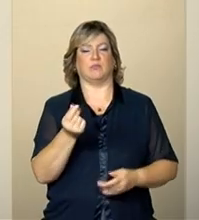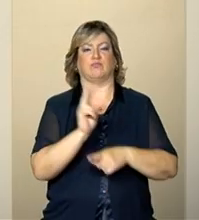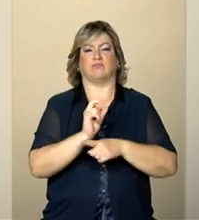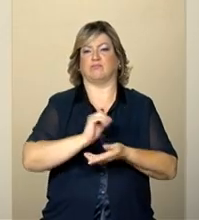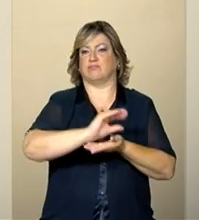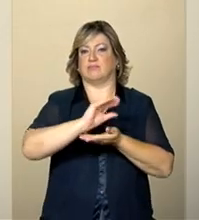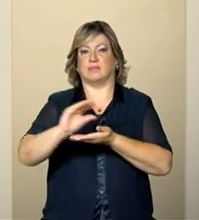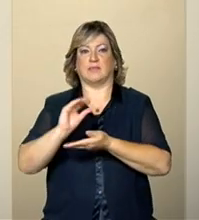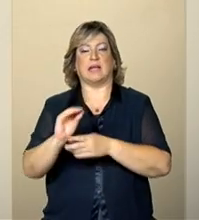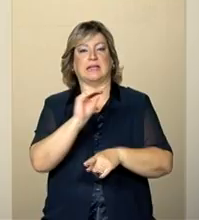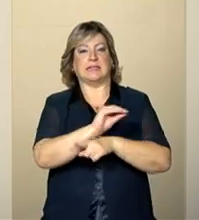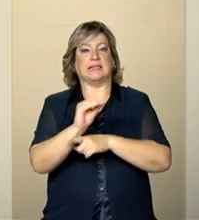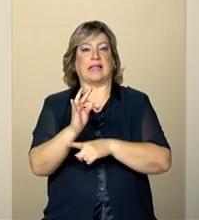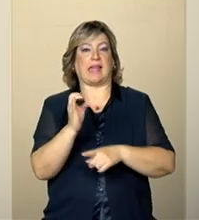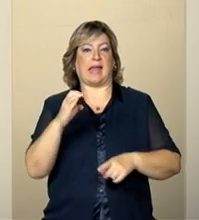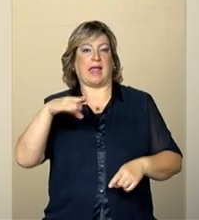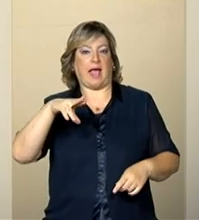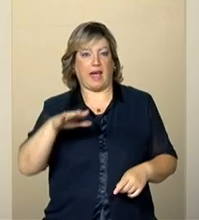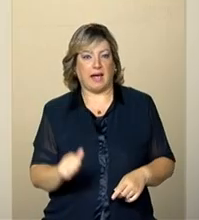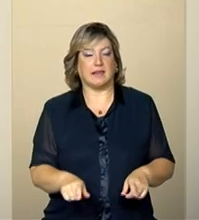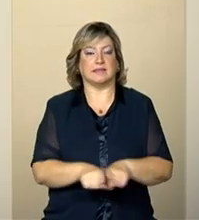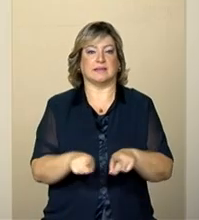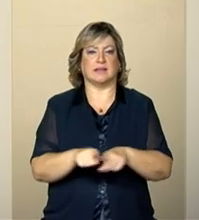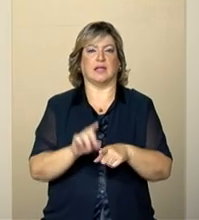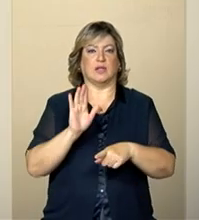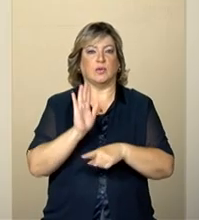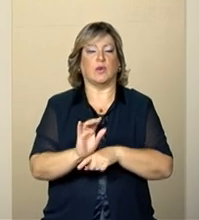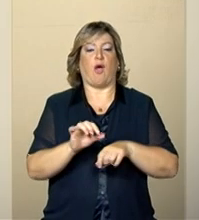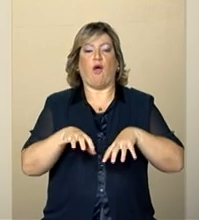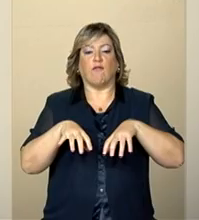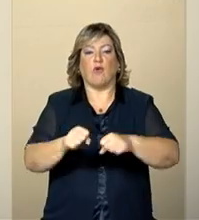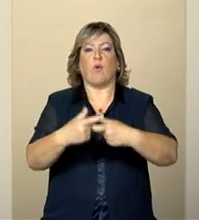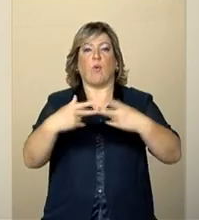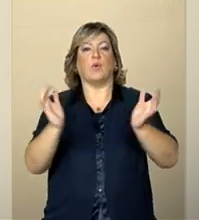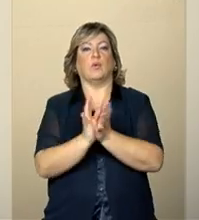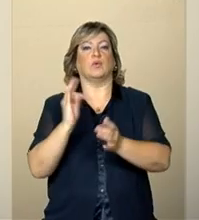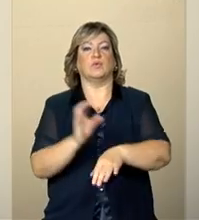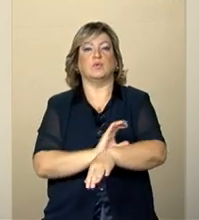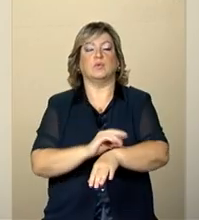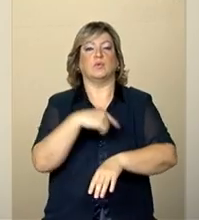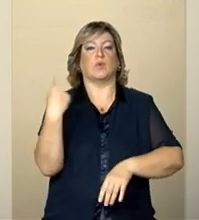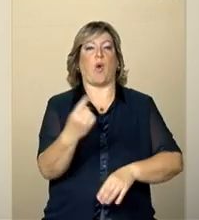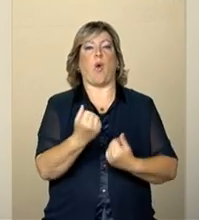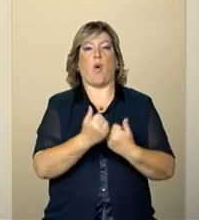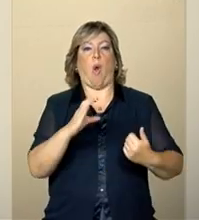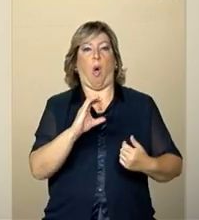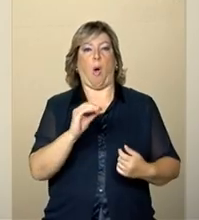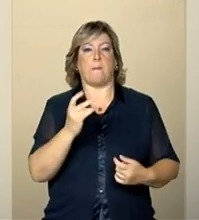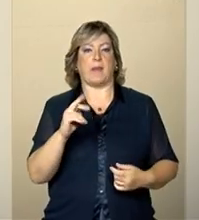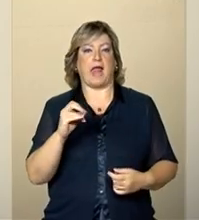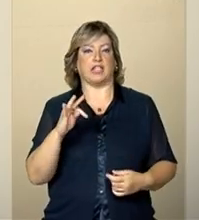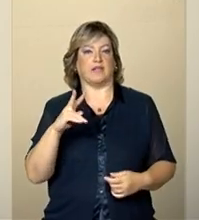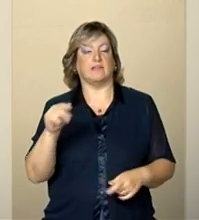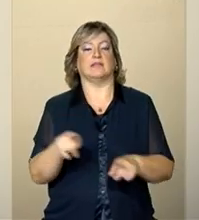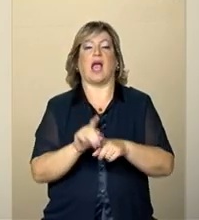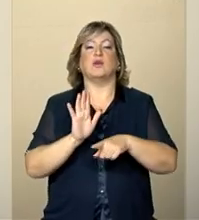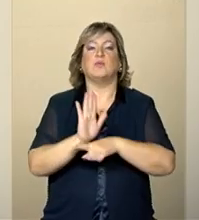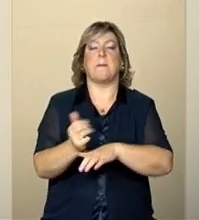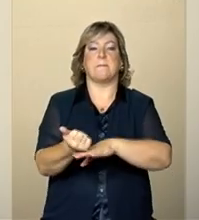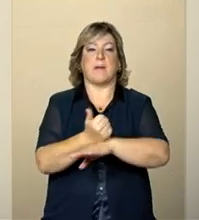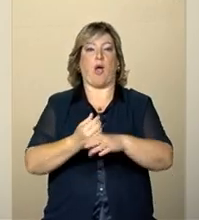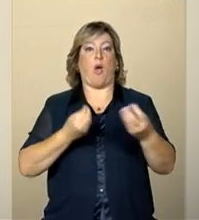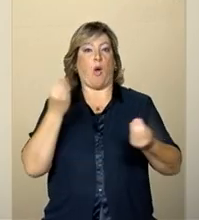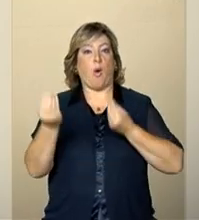investir em assistência técnica estimular a formação de cooperativas ajudar melhorar as condições